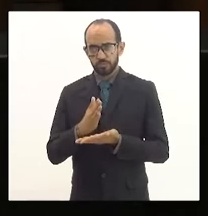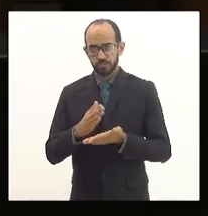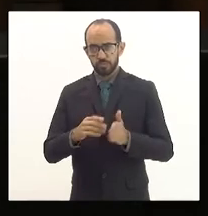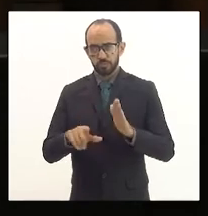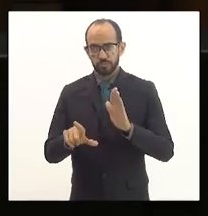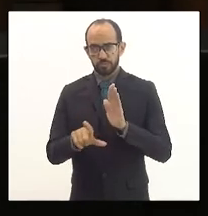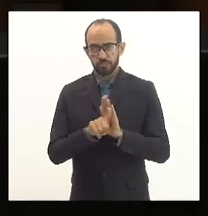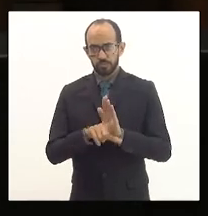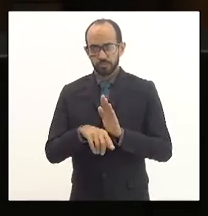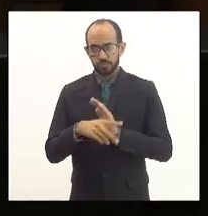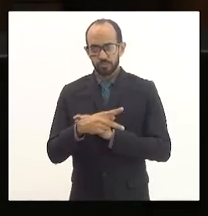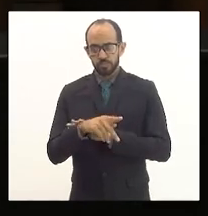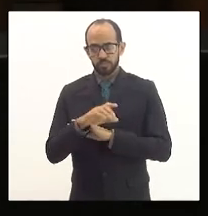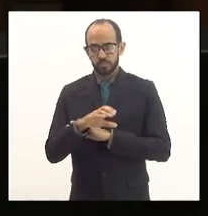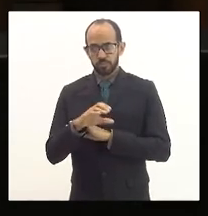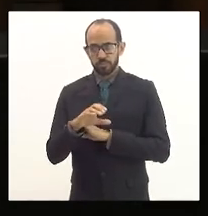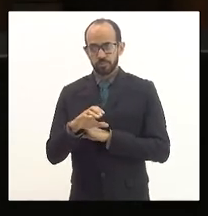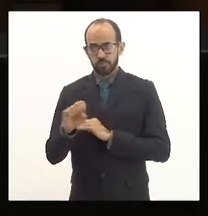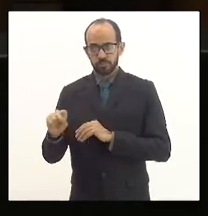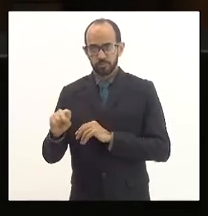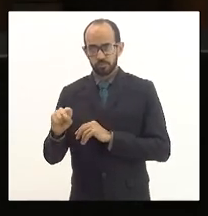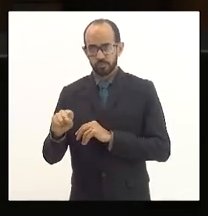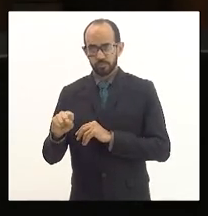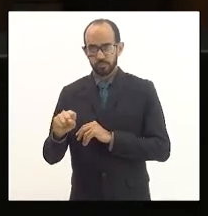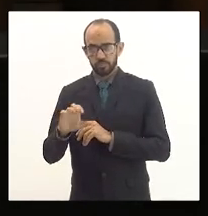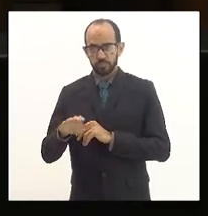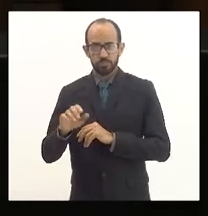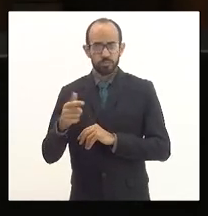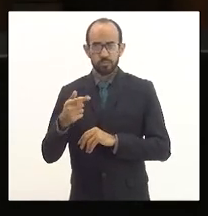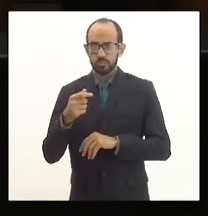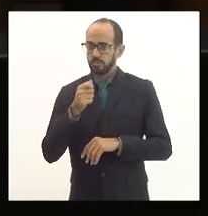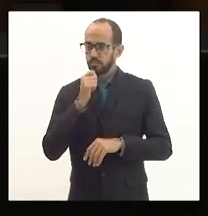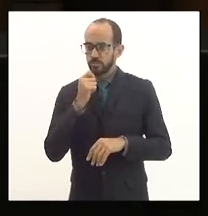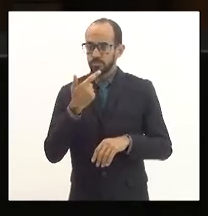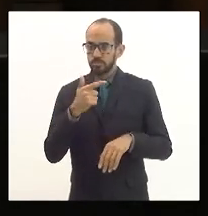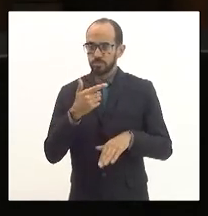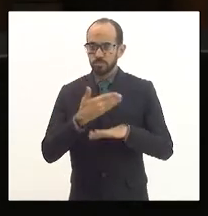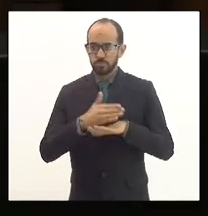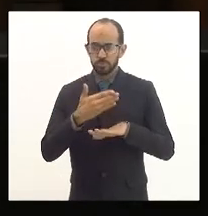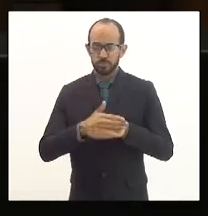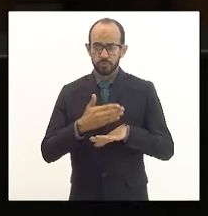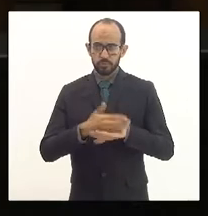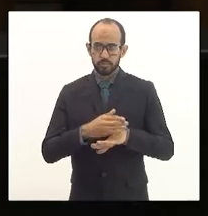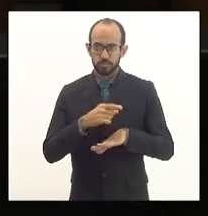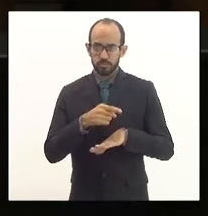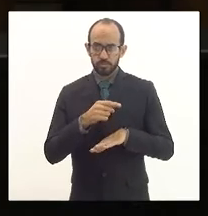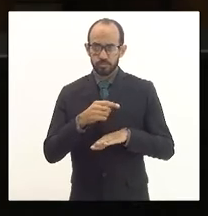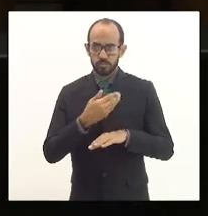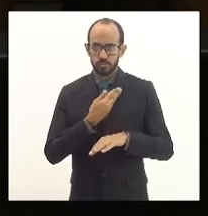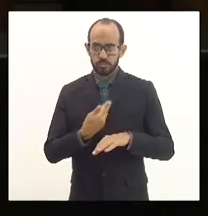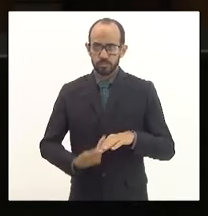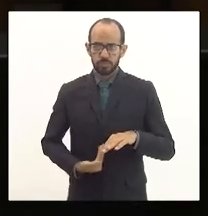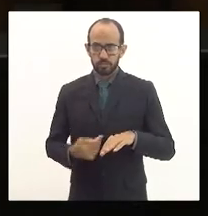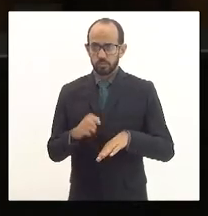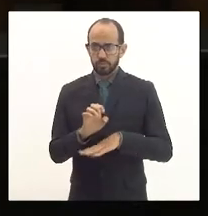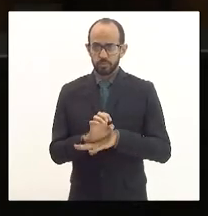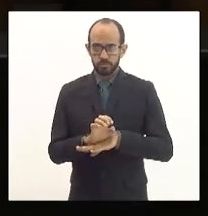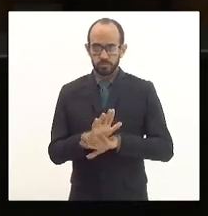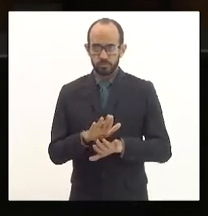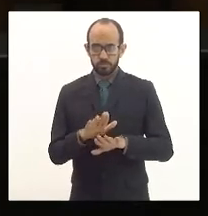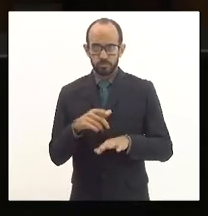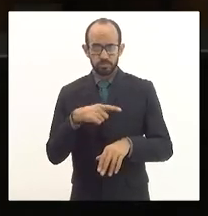do pccs e o pccs não está sendo cumprido pelo governo estadual mas tem